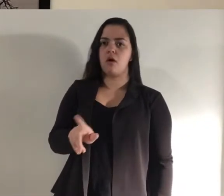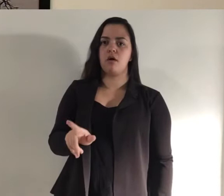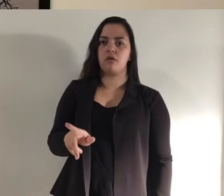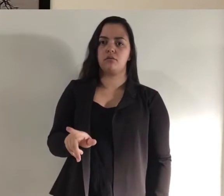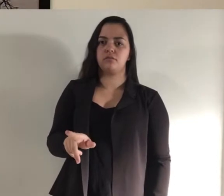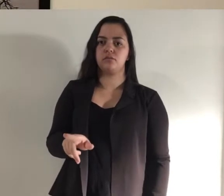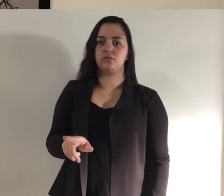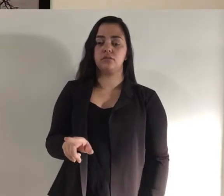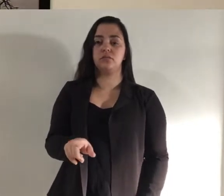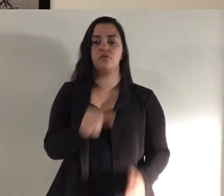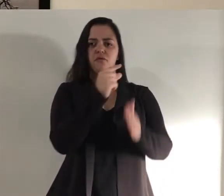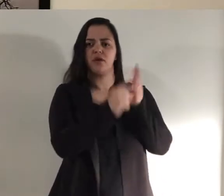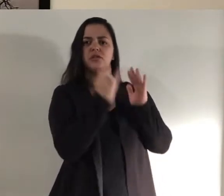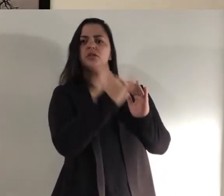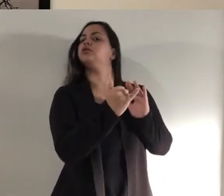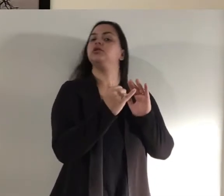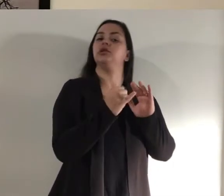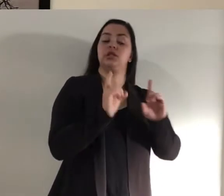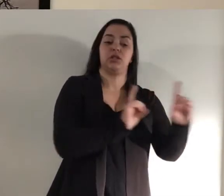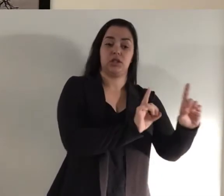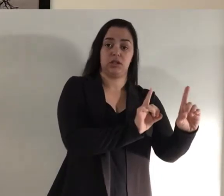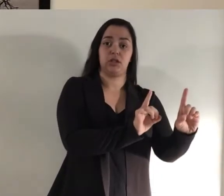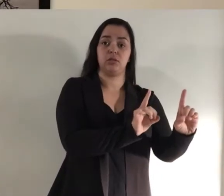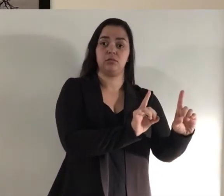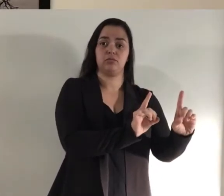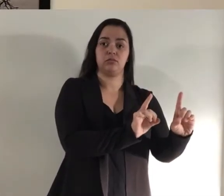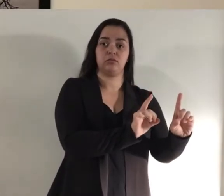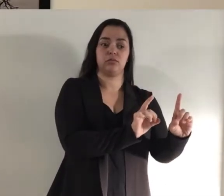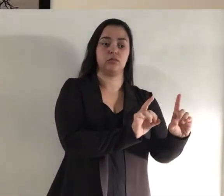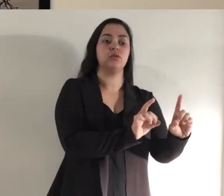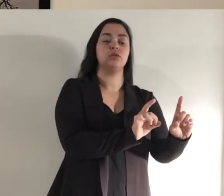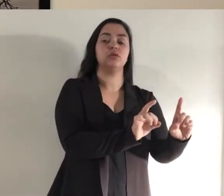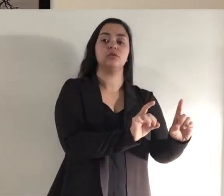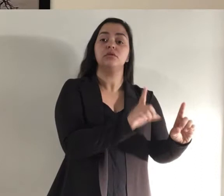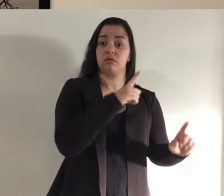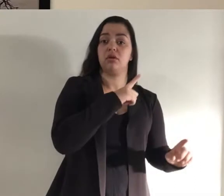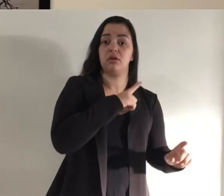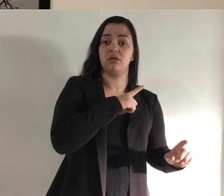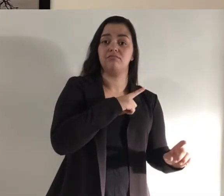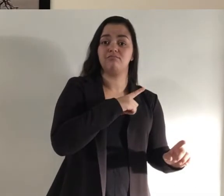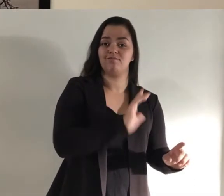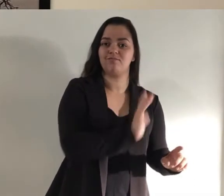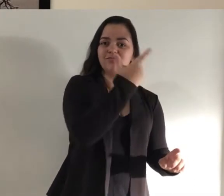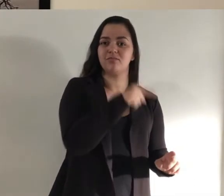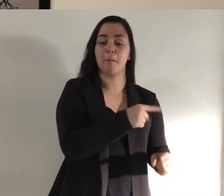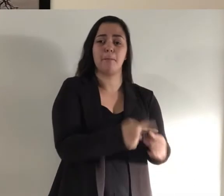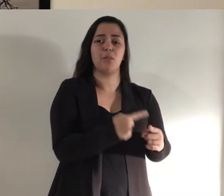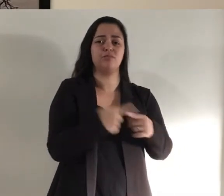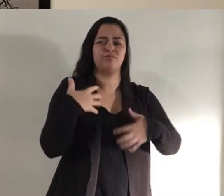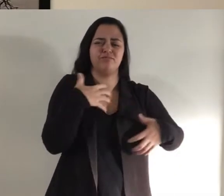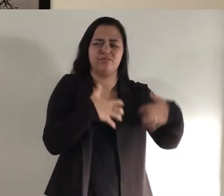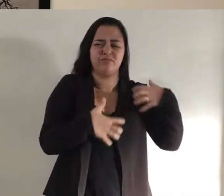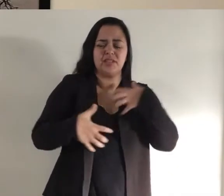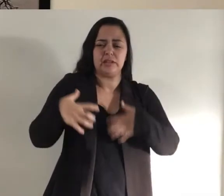por causa de sua incredulidade, atormentados com aqueles sentimentos. O texto diz que Jesus veio e